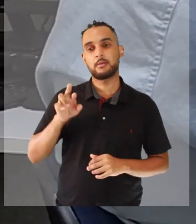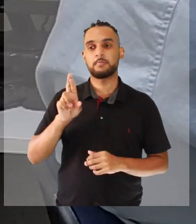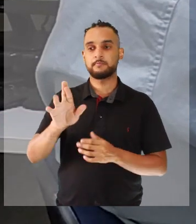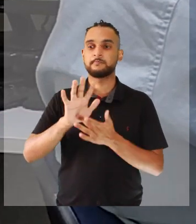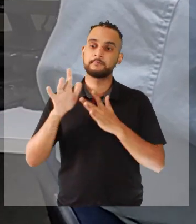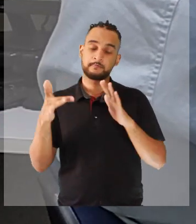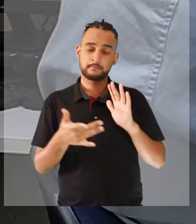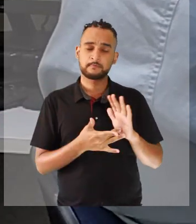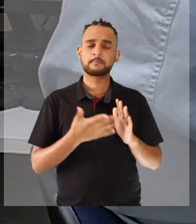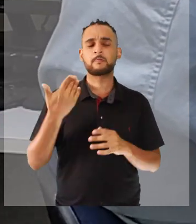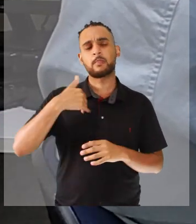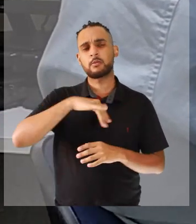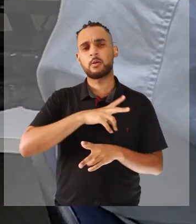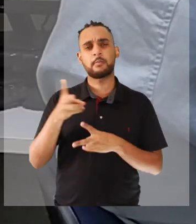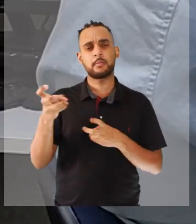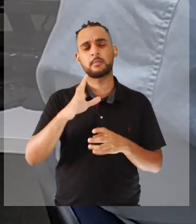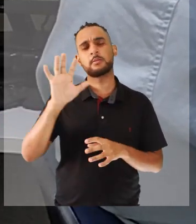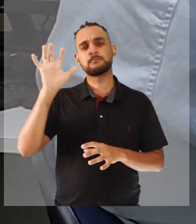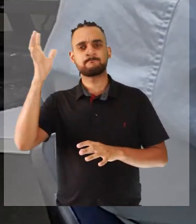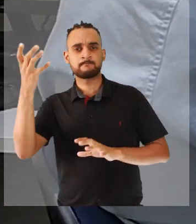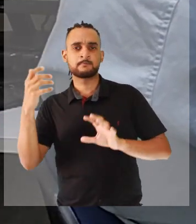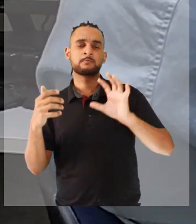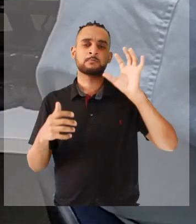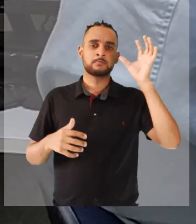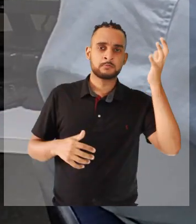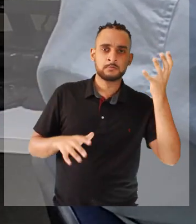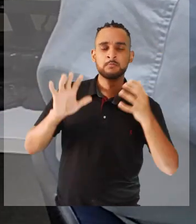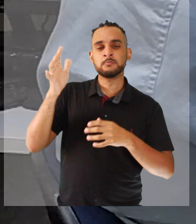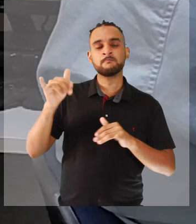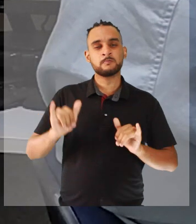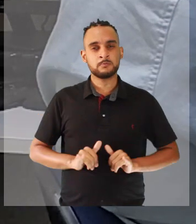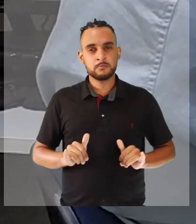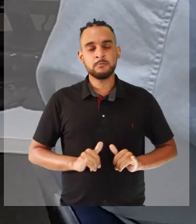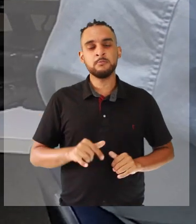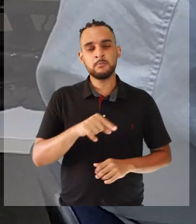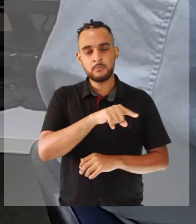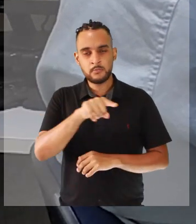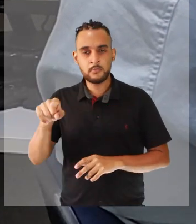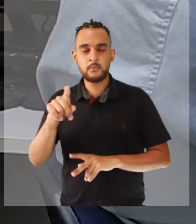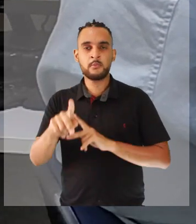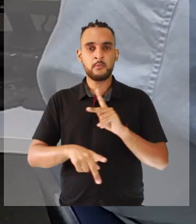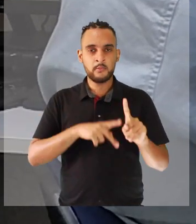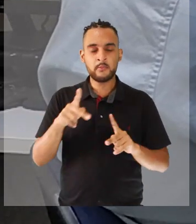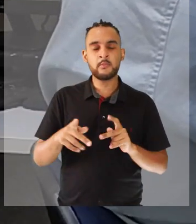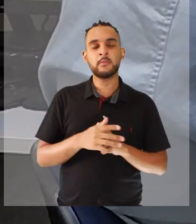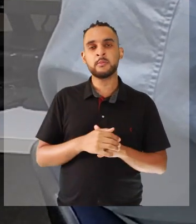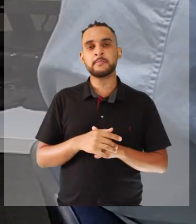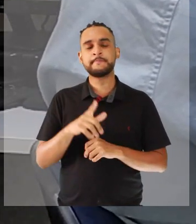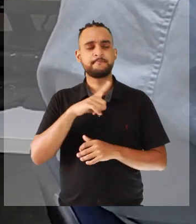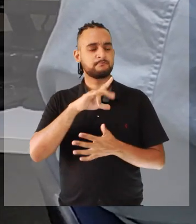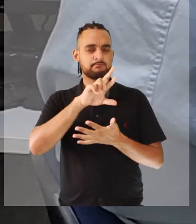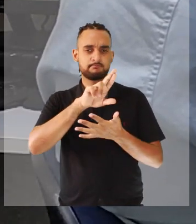e sofredora. E nós sabemos, né, que a cada tempo, né, as feridas que nos são apresentadas por